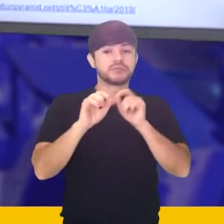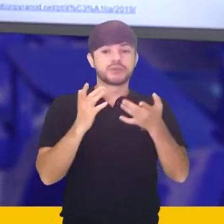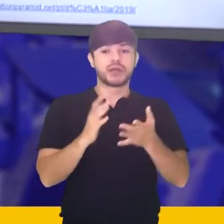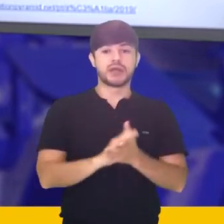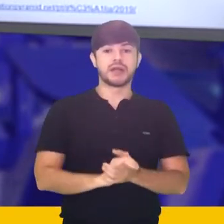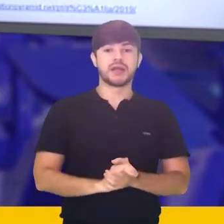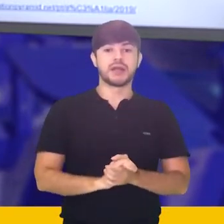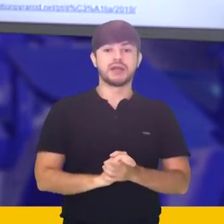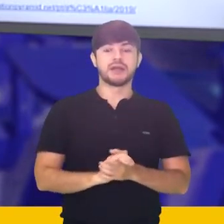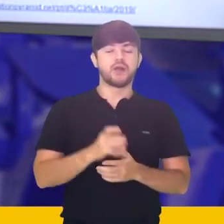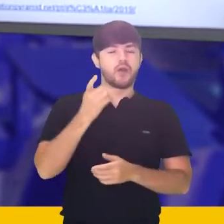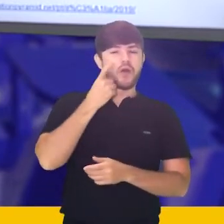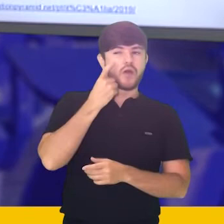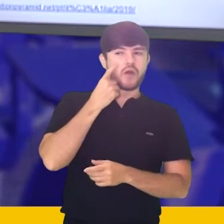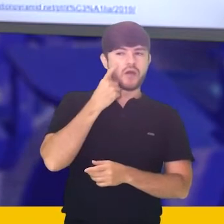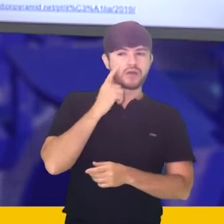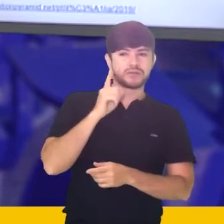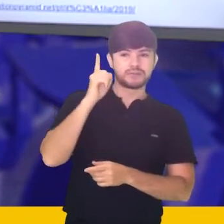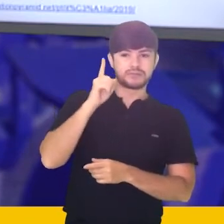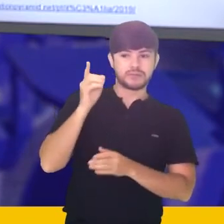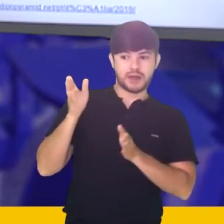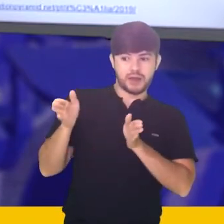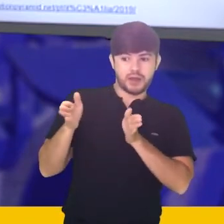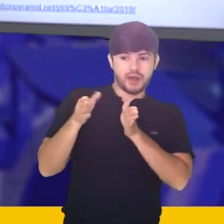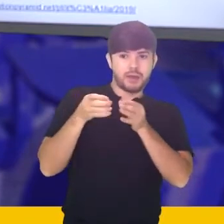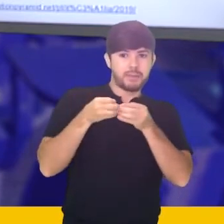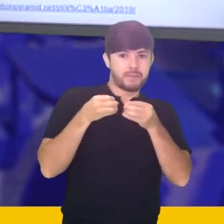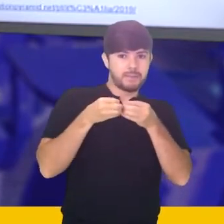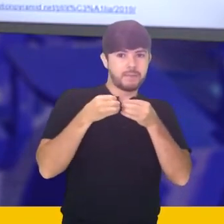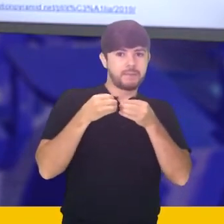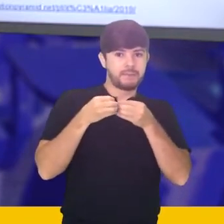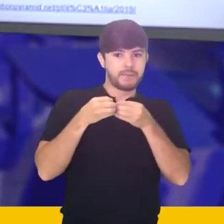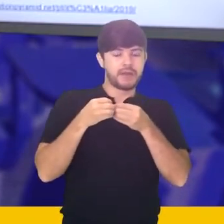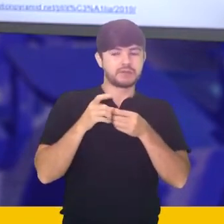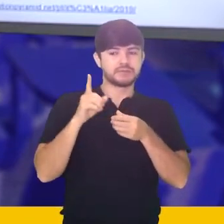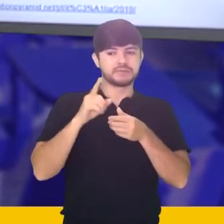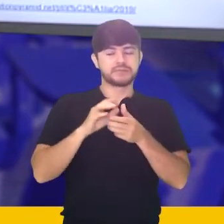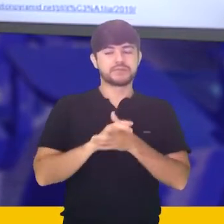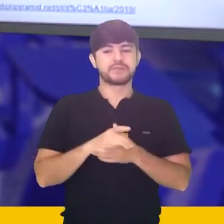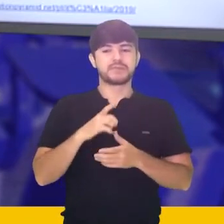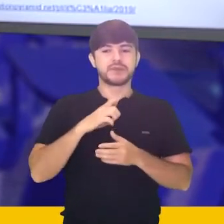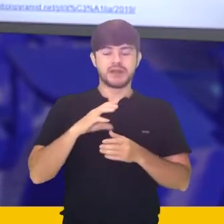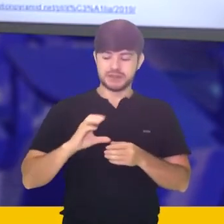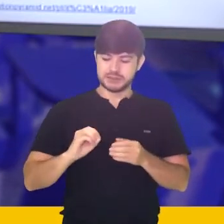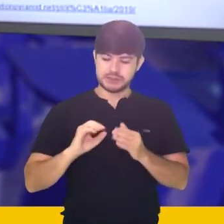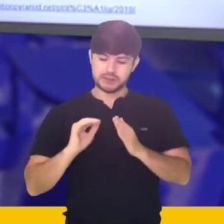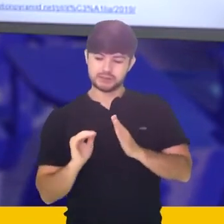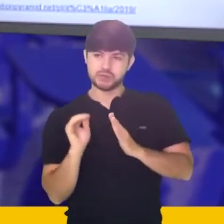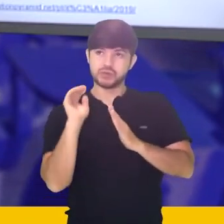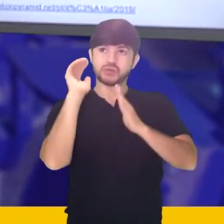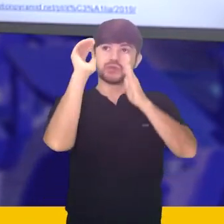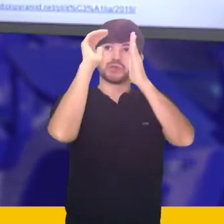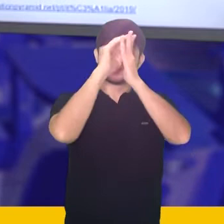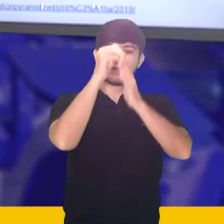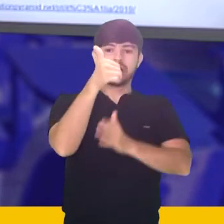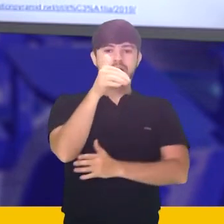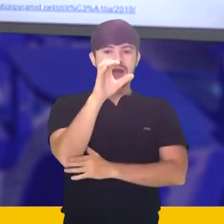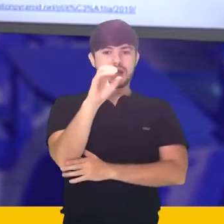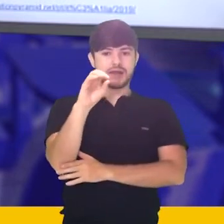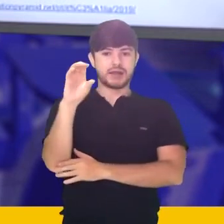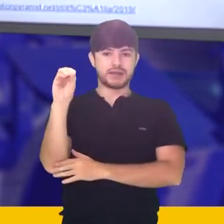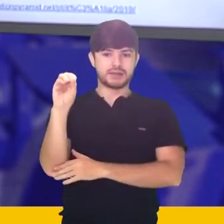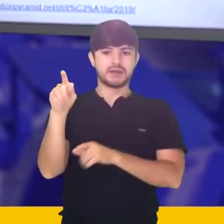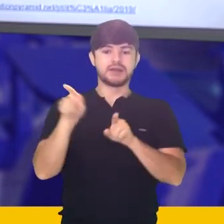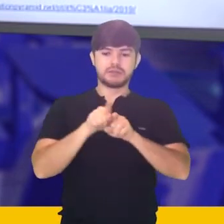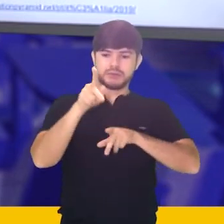olha aqui do lado mais próximo de mim, né, a gente tem uma escala de 0 a 100 anos e uma população,